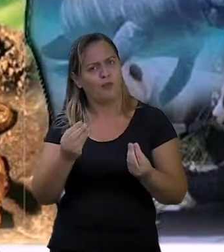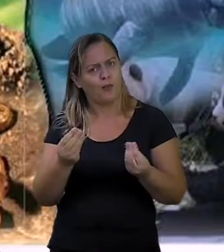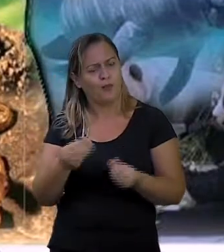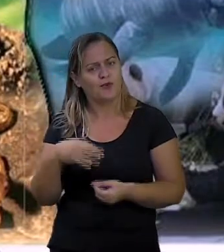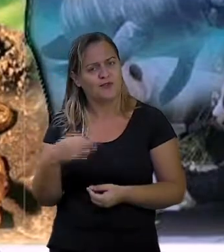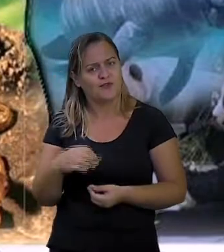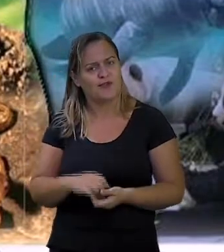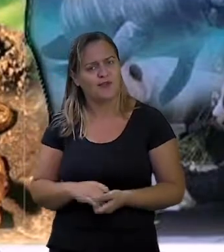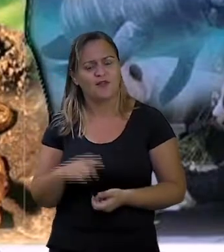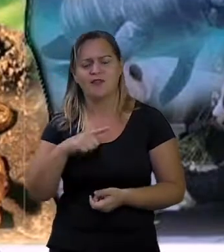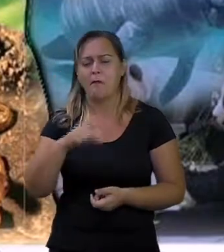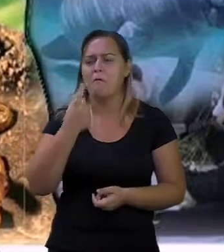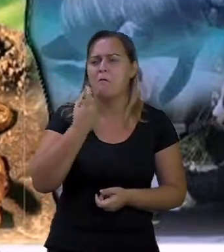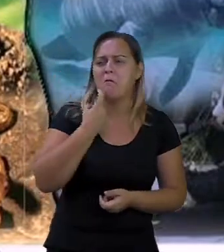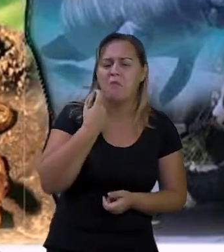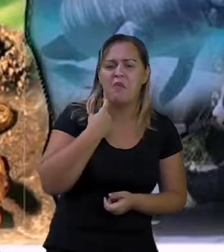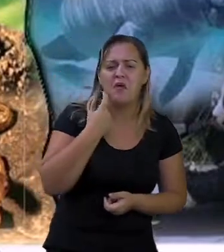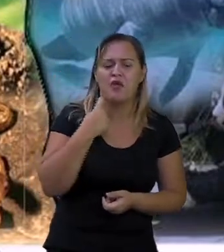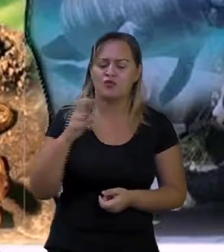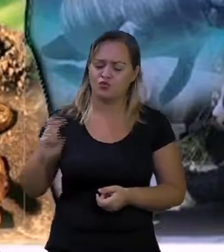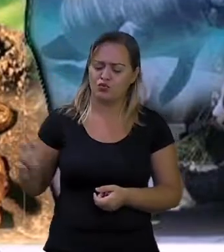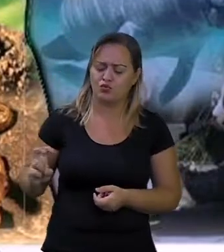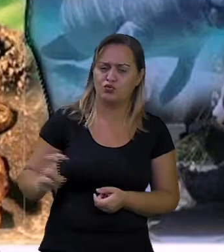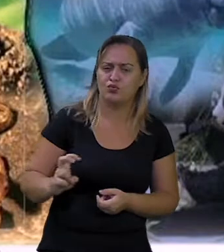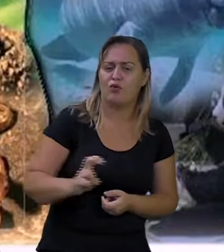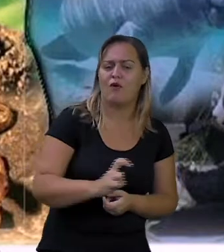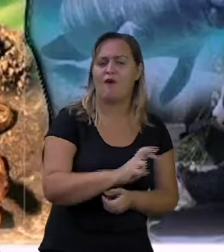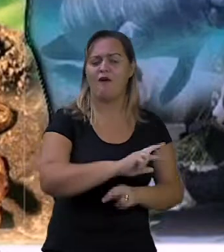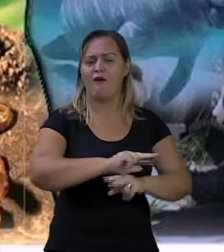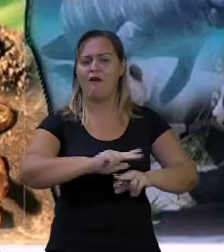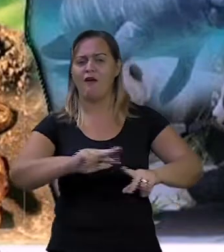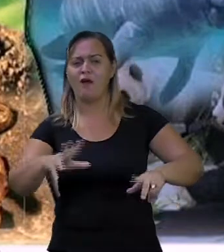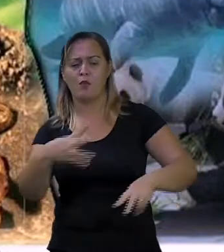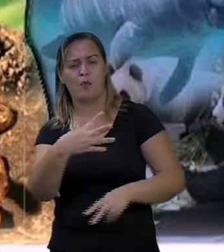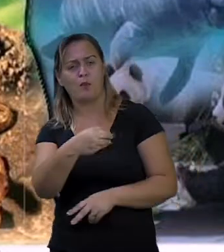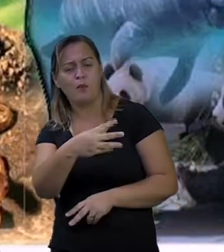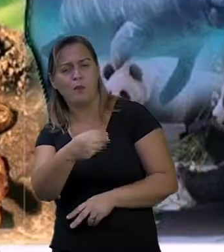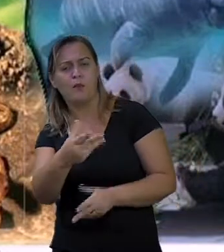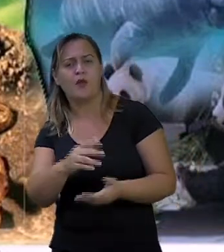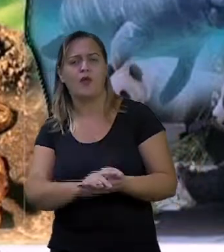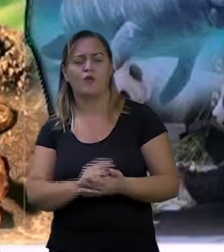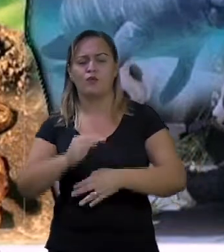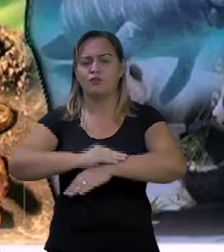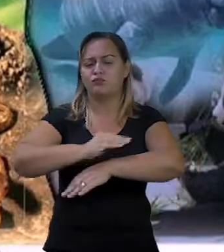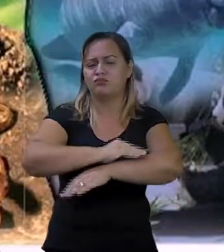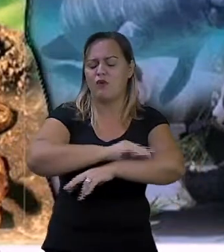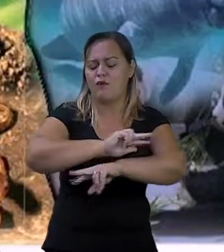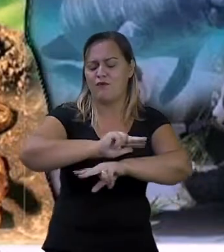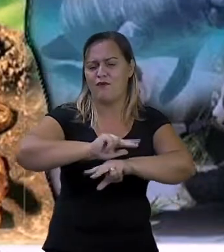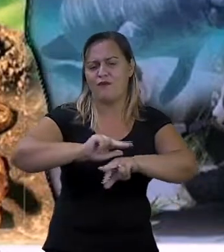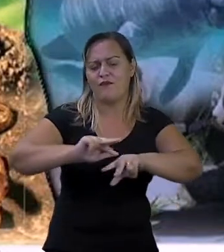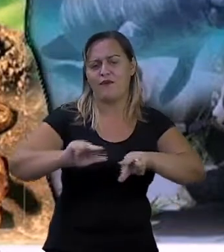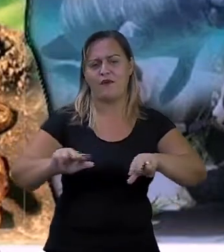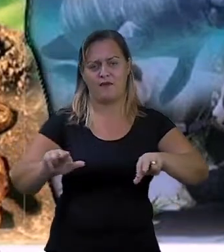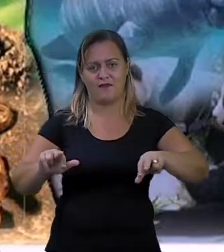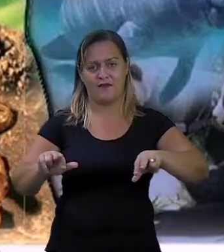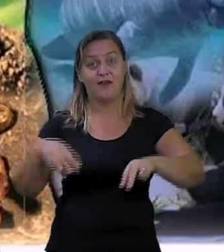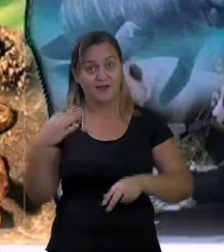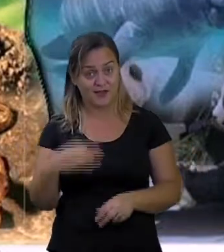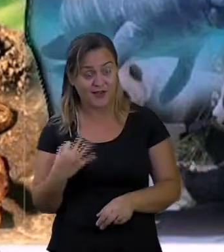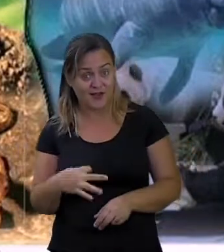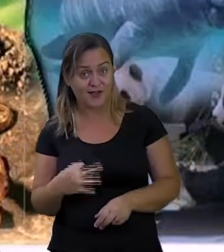peixes, répteis, nós vamos ter anfíbios, mamíferos. E isso aí